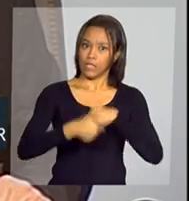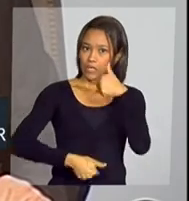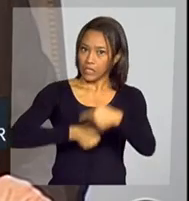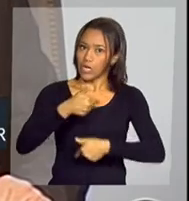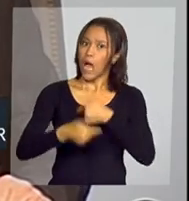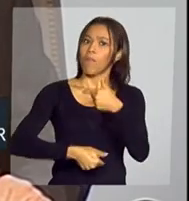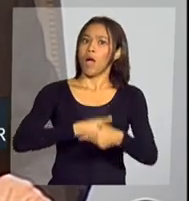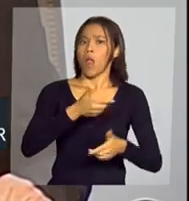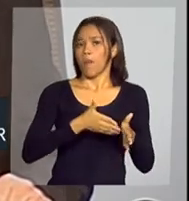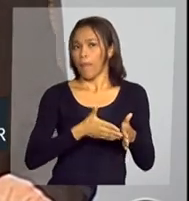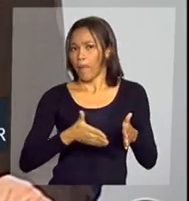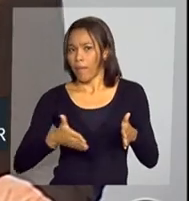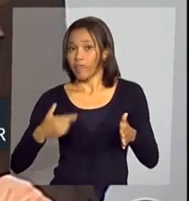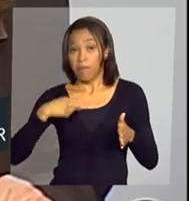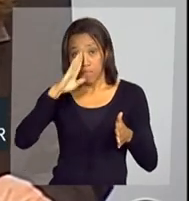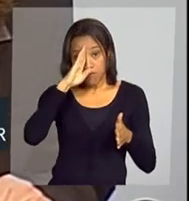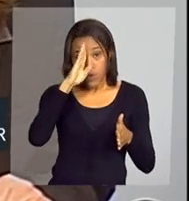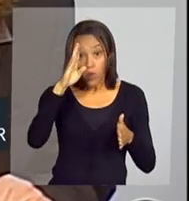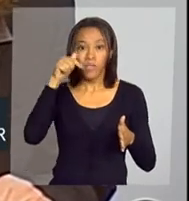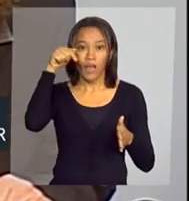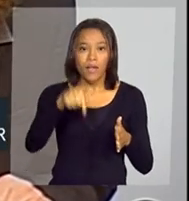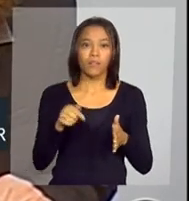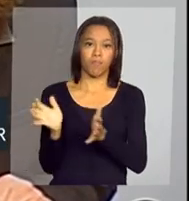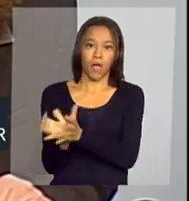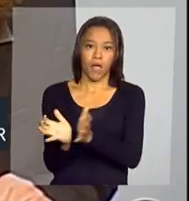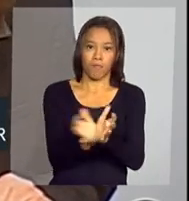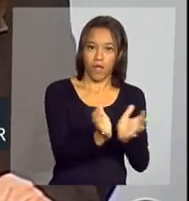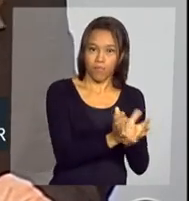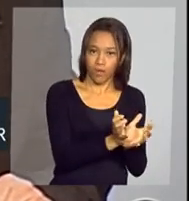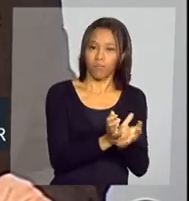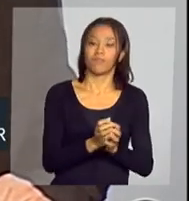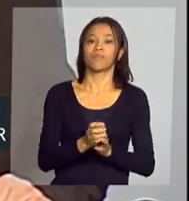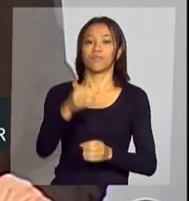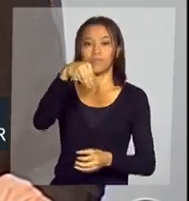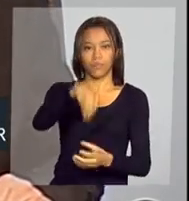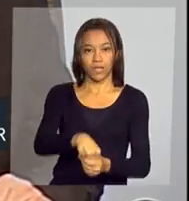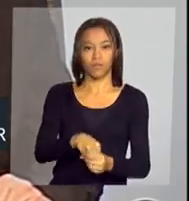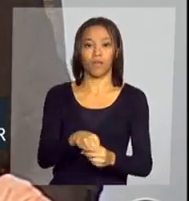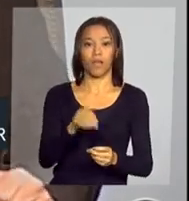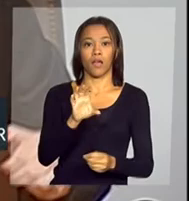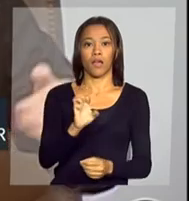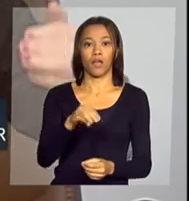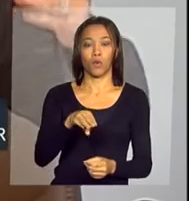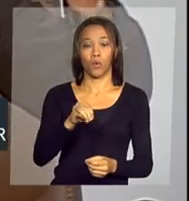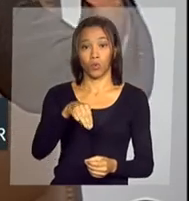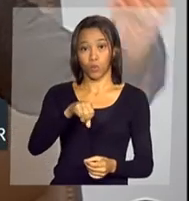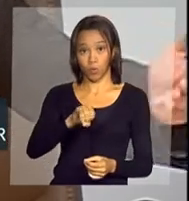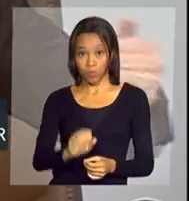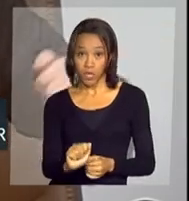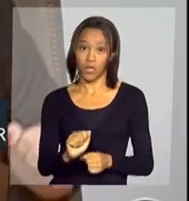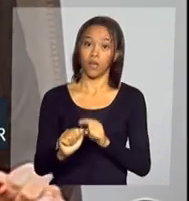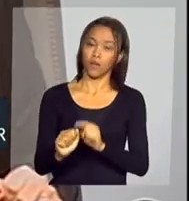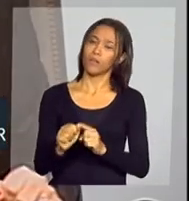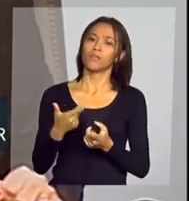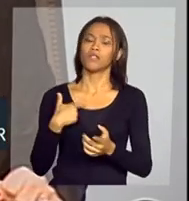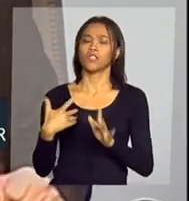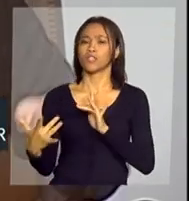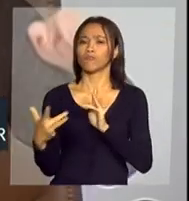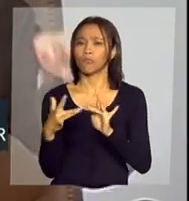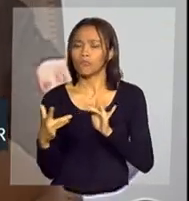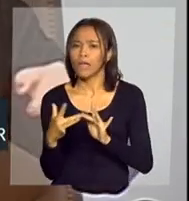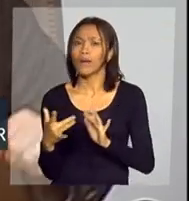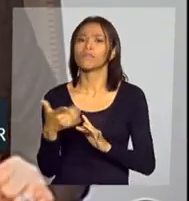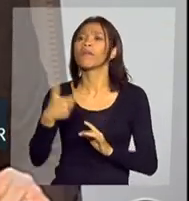vai priorizar essas esses três setores da economia para seja na interlocução com o a